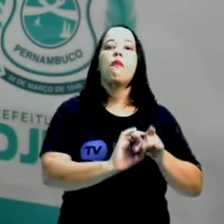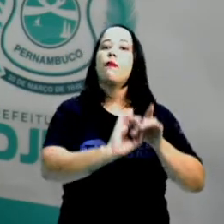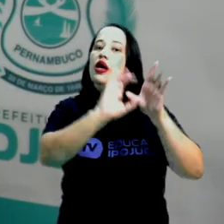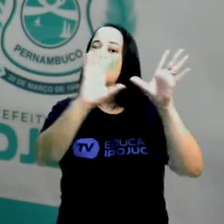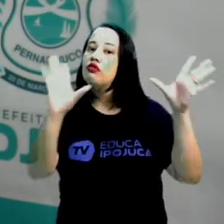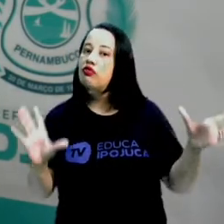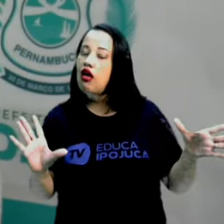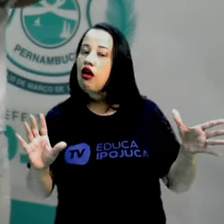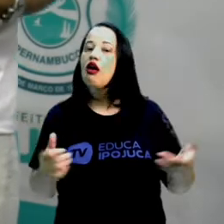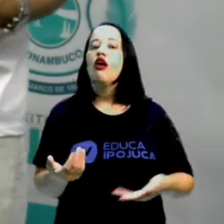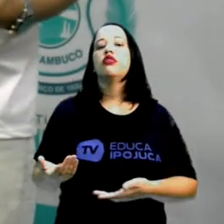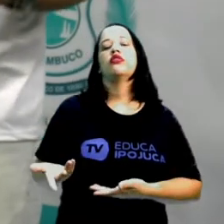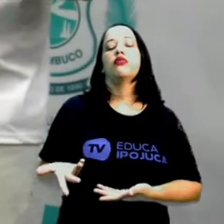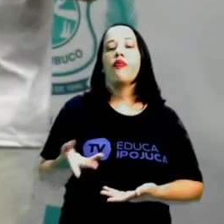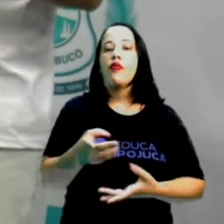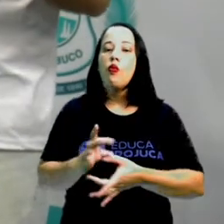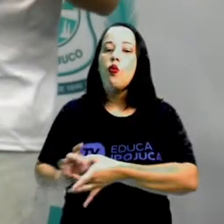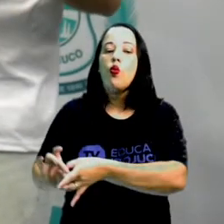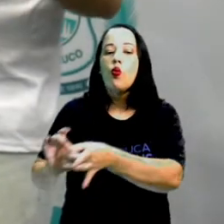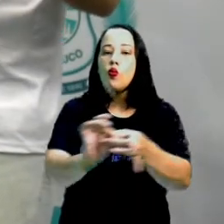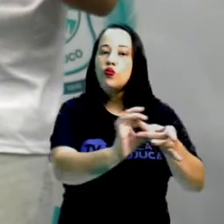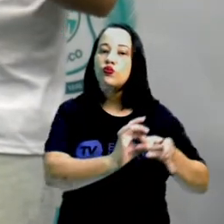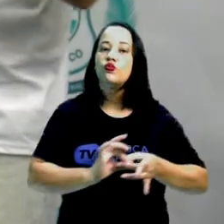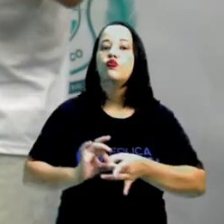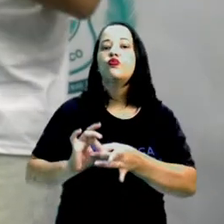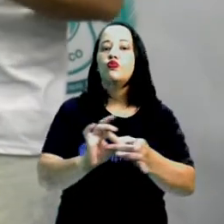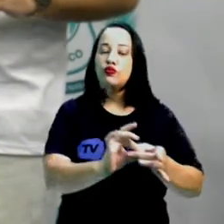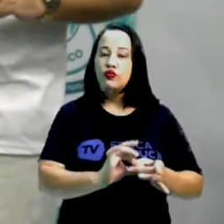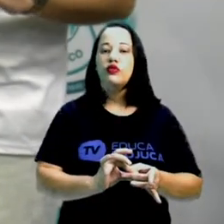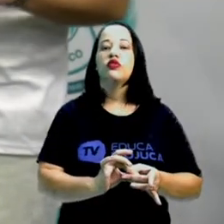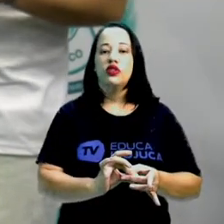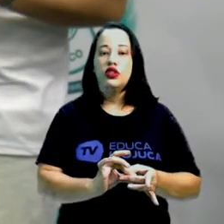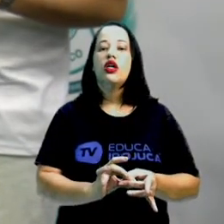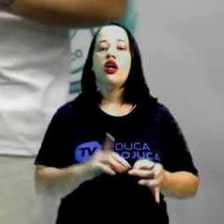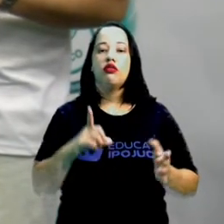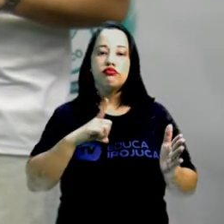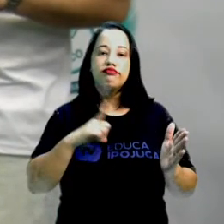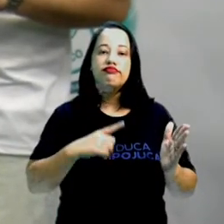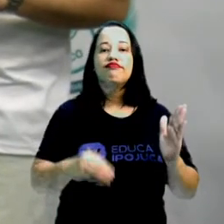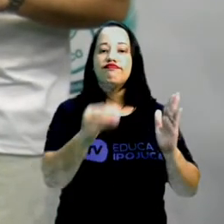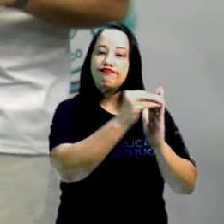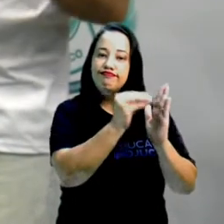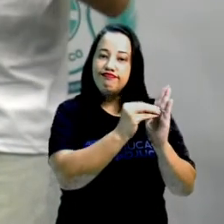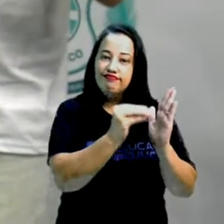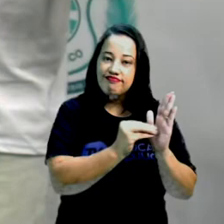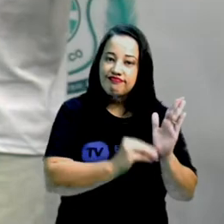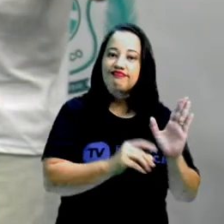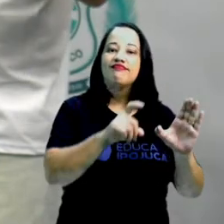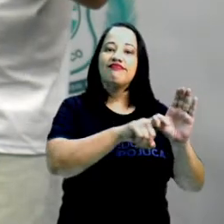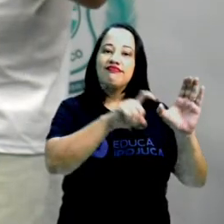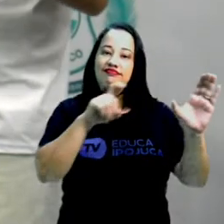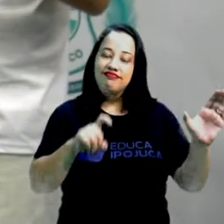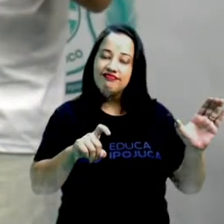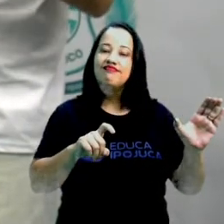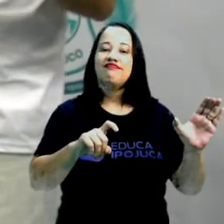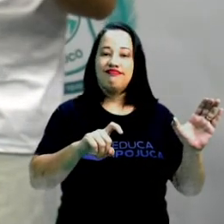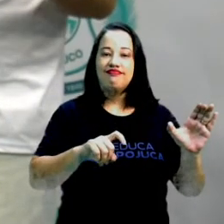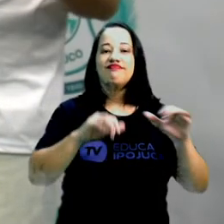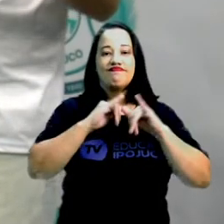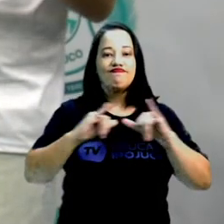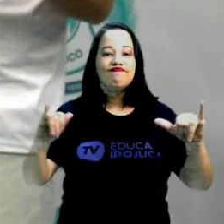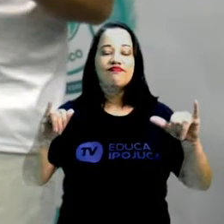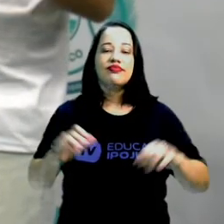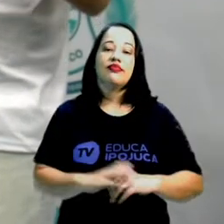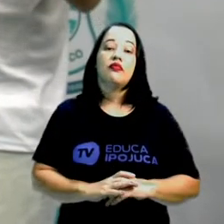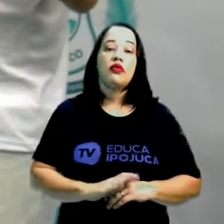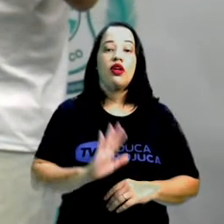liberdade, fraternidade, tá certo? Vão estar, então, presentes na Declaração de Independência. Essa guerra, ela só